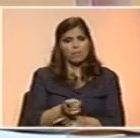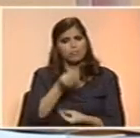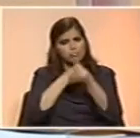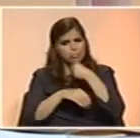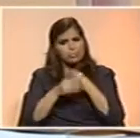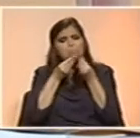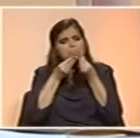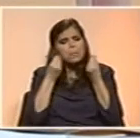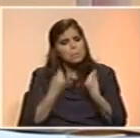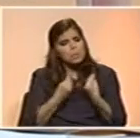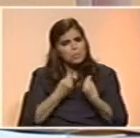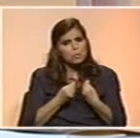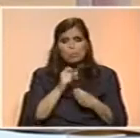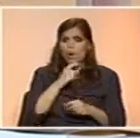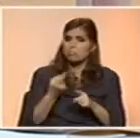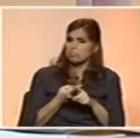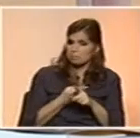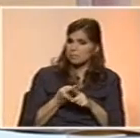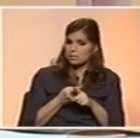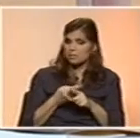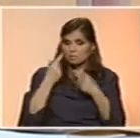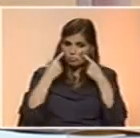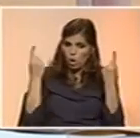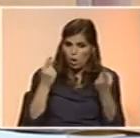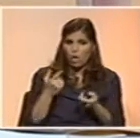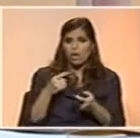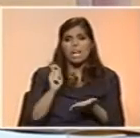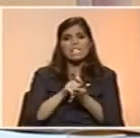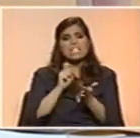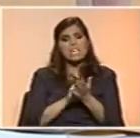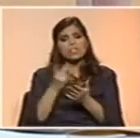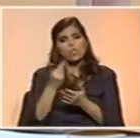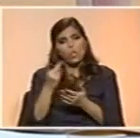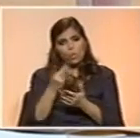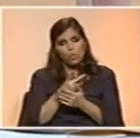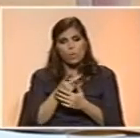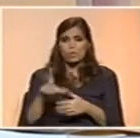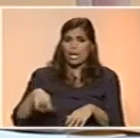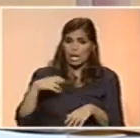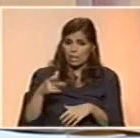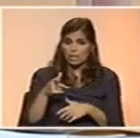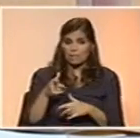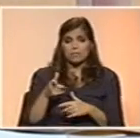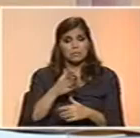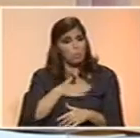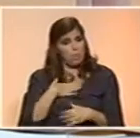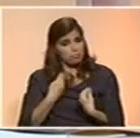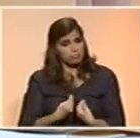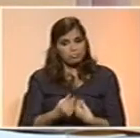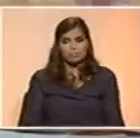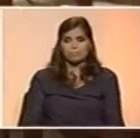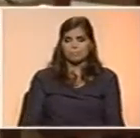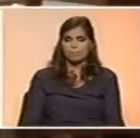de sabor e pode ser atrativa, estamos-lhe agora a conhecer duas receitas vegetarianas ricas em nutrientes e bastante saudáveis.